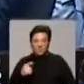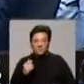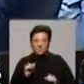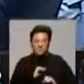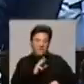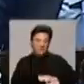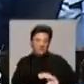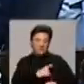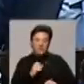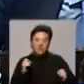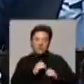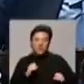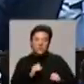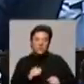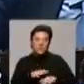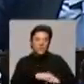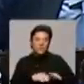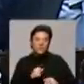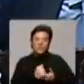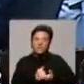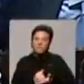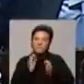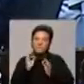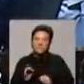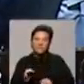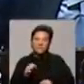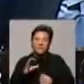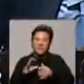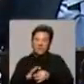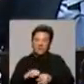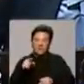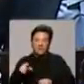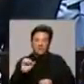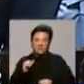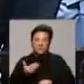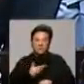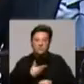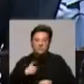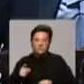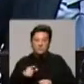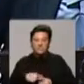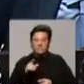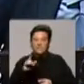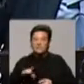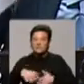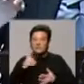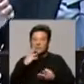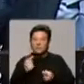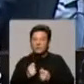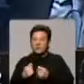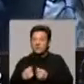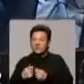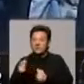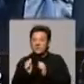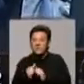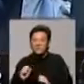da administração nenhum ato de favorecimento relativamente às suas dívidas, sejam de contribuições para a Segurança